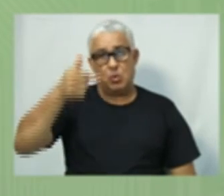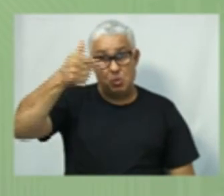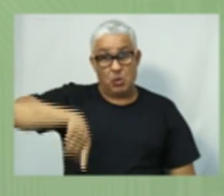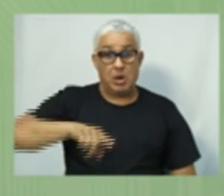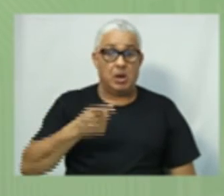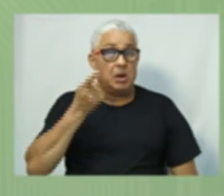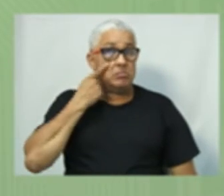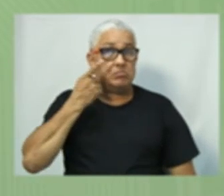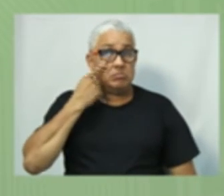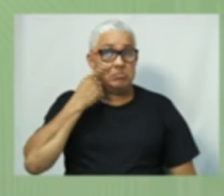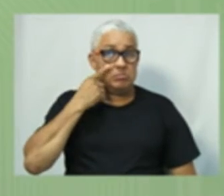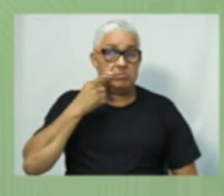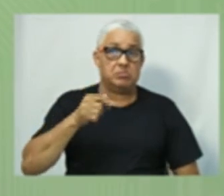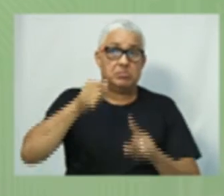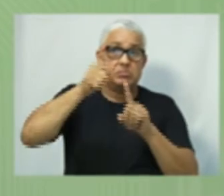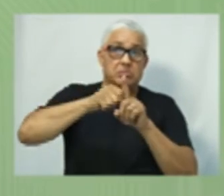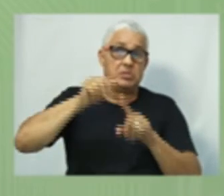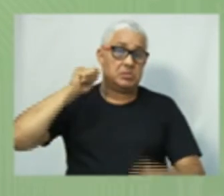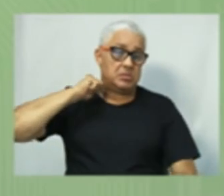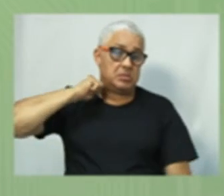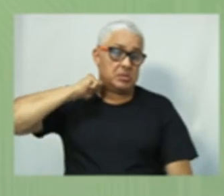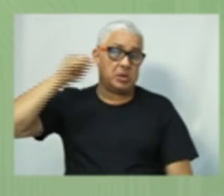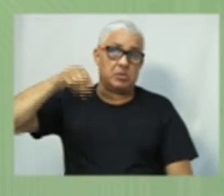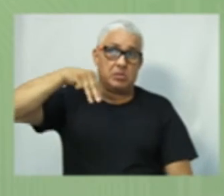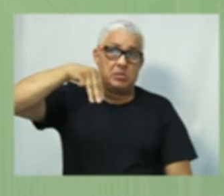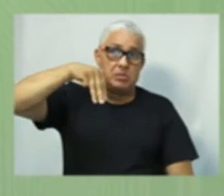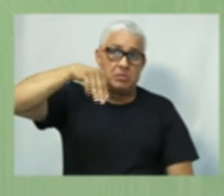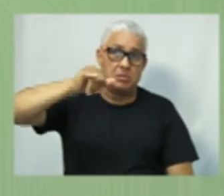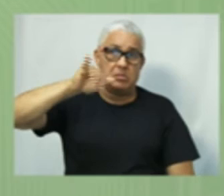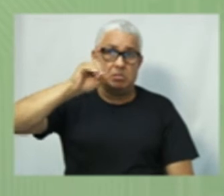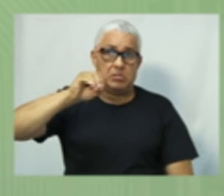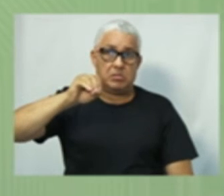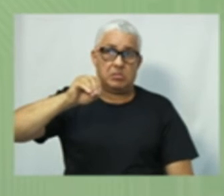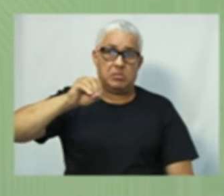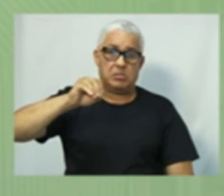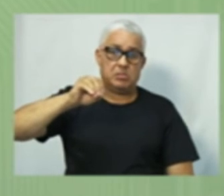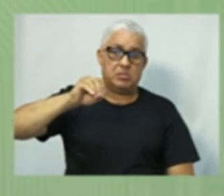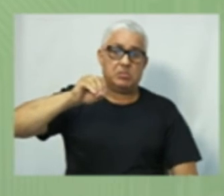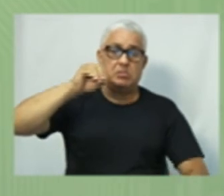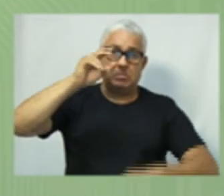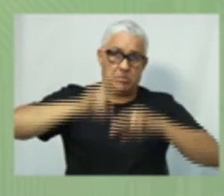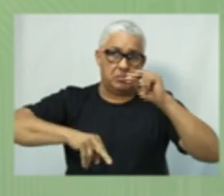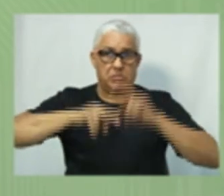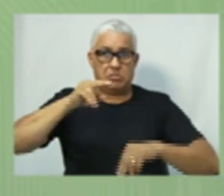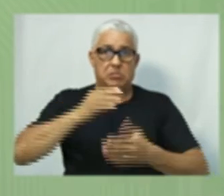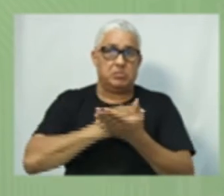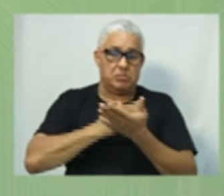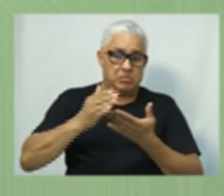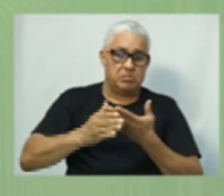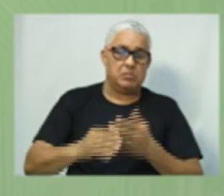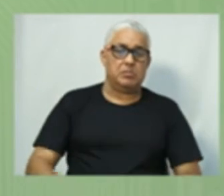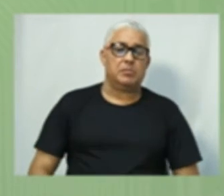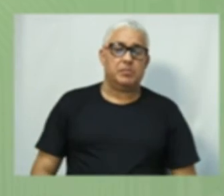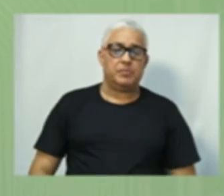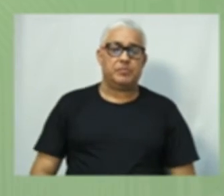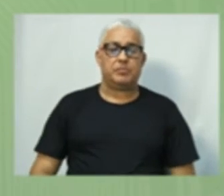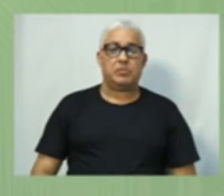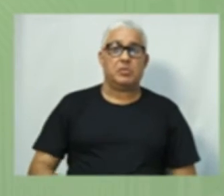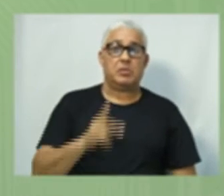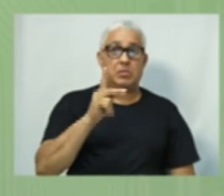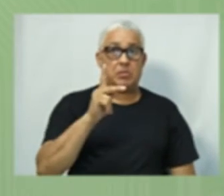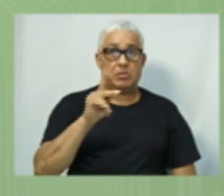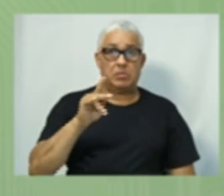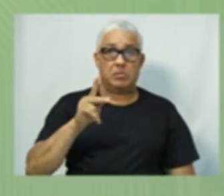aqui? Vamos fazer esse mês aqui então. Mais uma vez. Vamos começar lá por quem? Pelo nosso